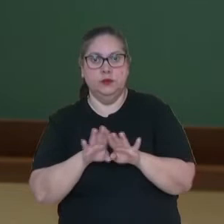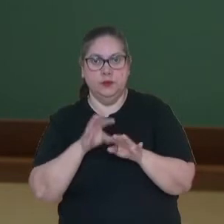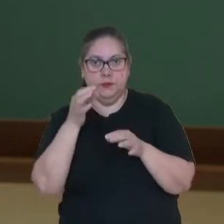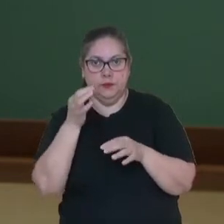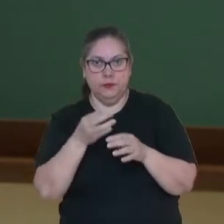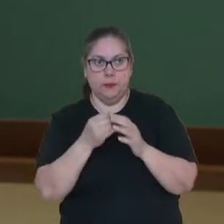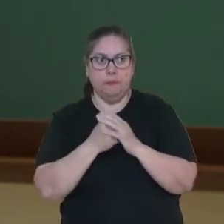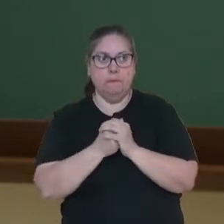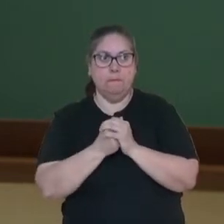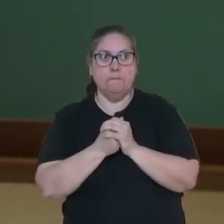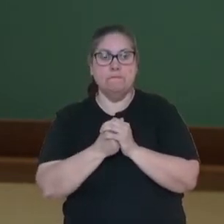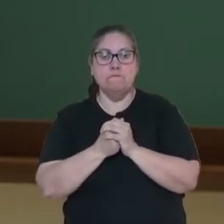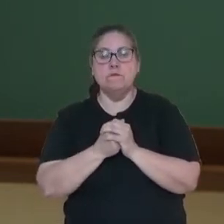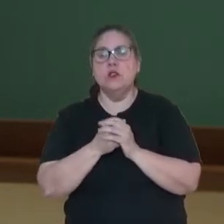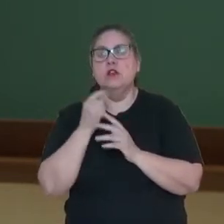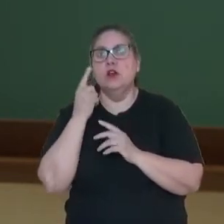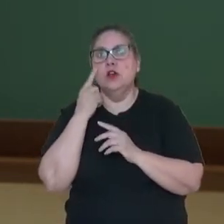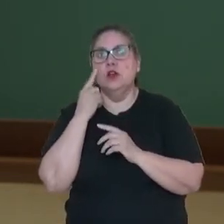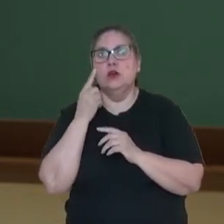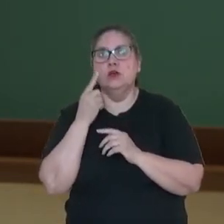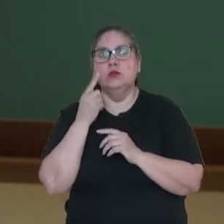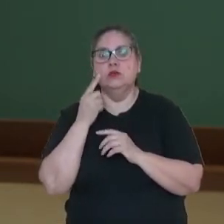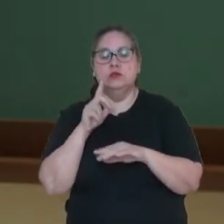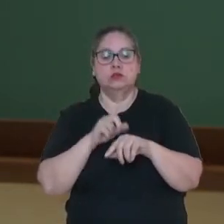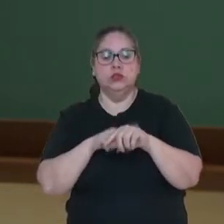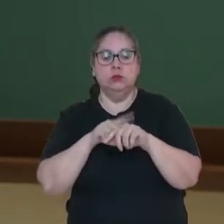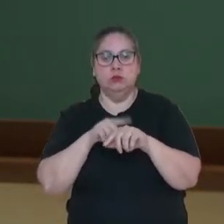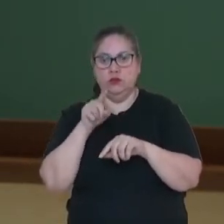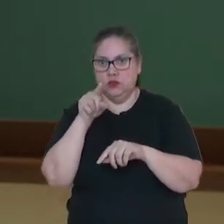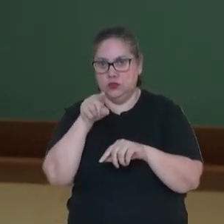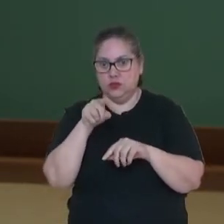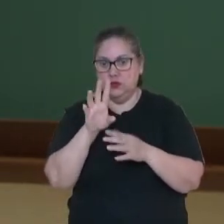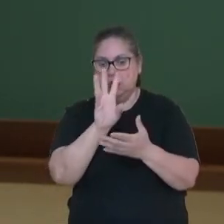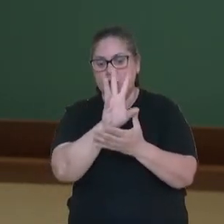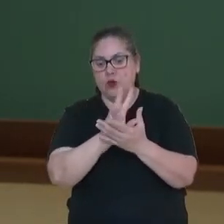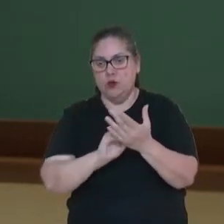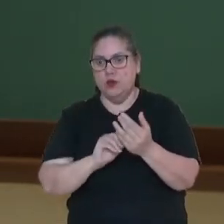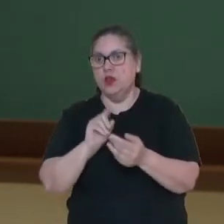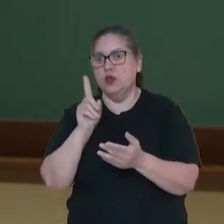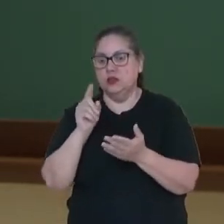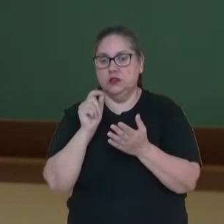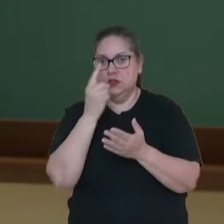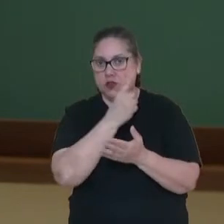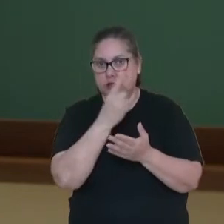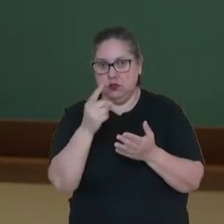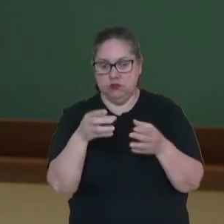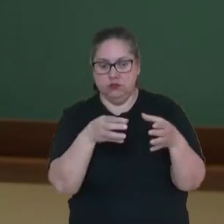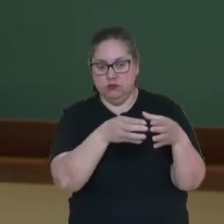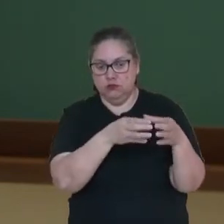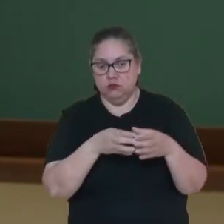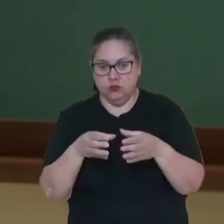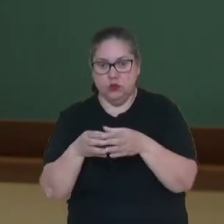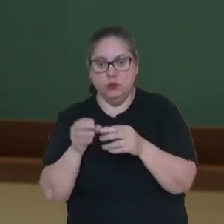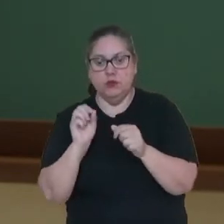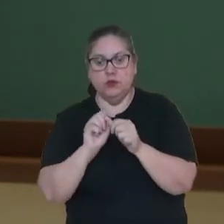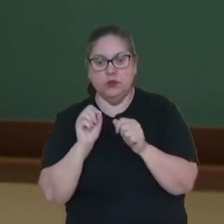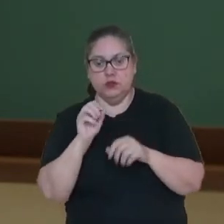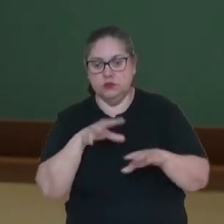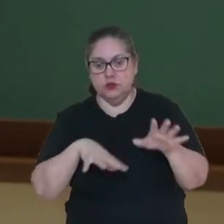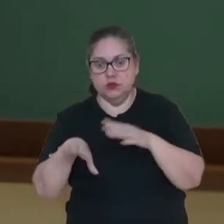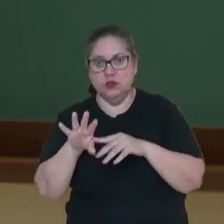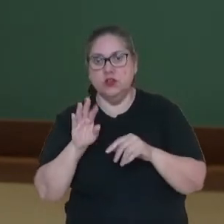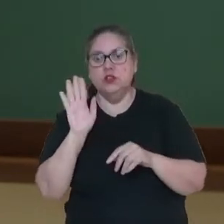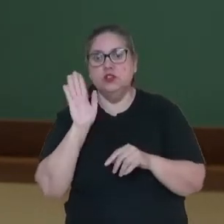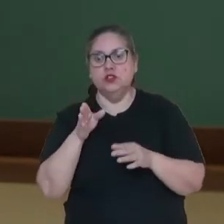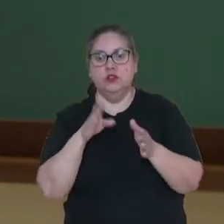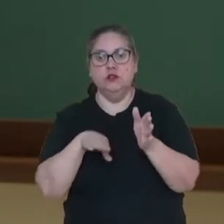certo? Vamos lá então, um tempo aí para vocês copiarem aí cada uma das estações para poderem se organizar.